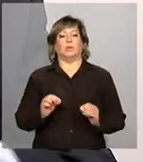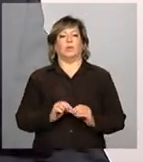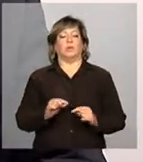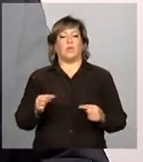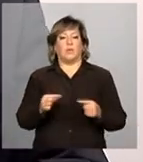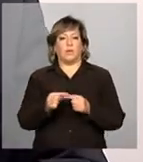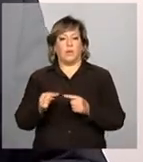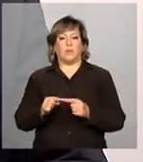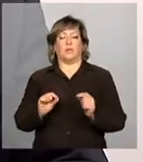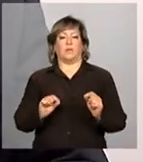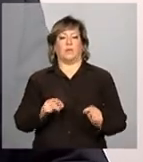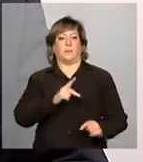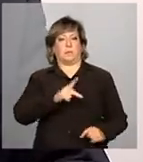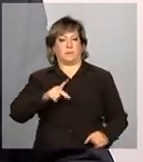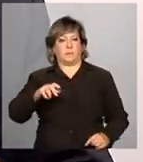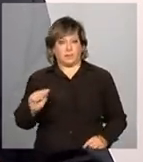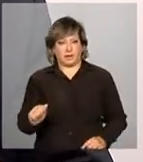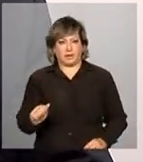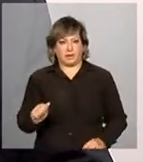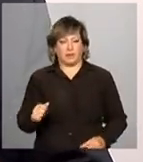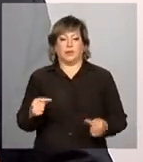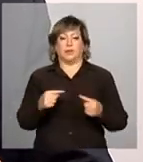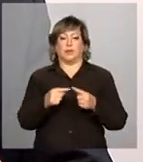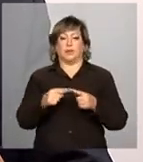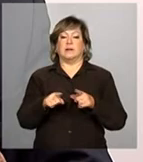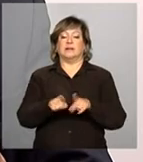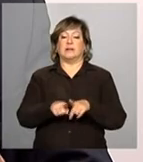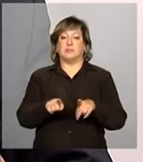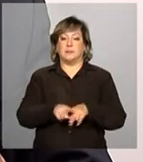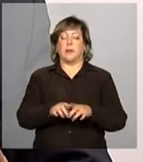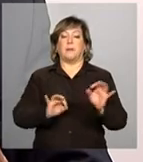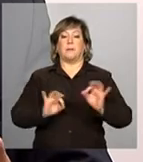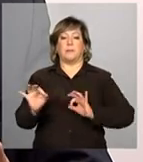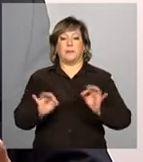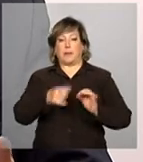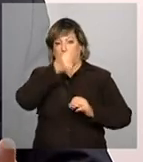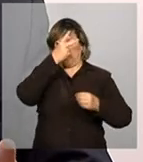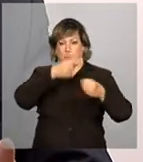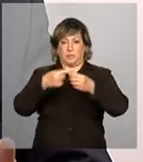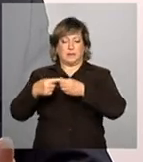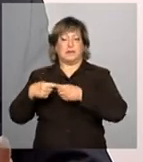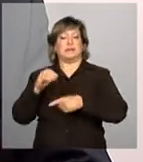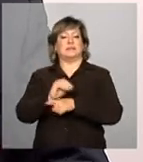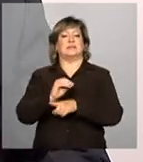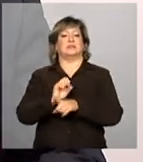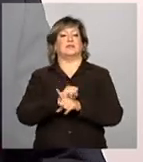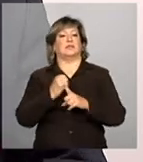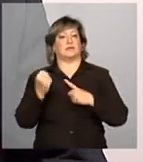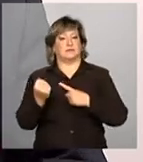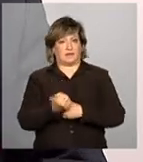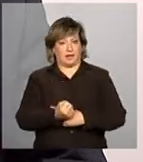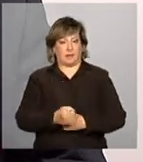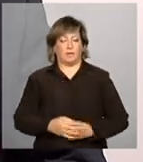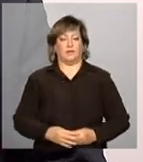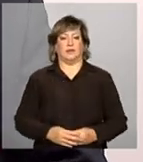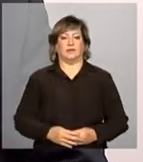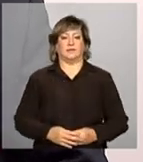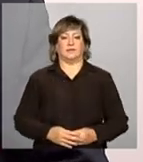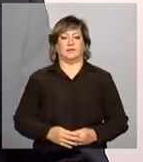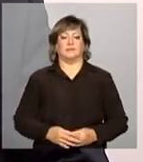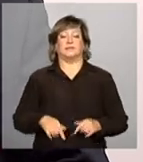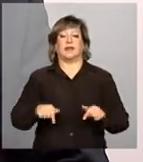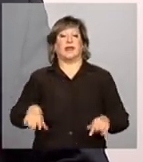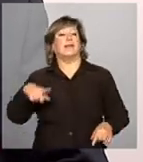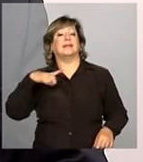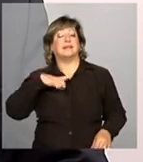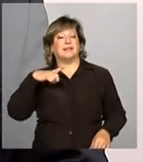o plano plurianual e com os planos municipais de assistência social né E ela